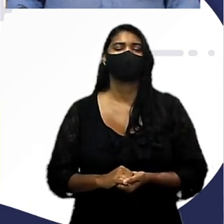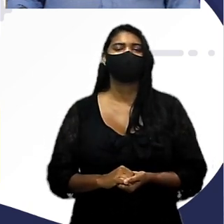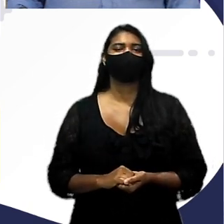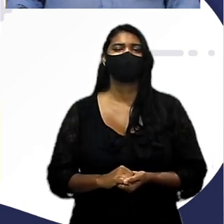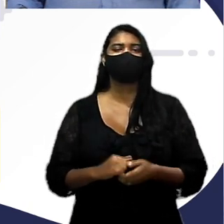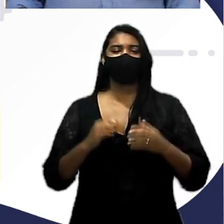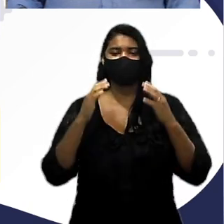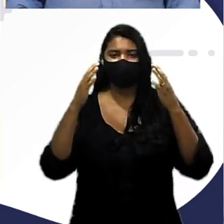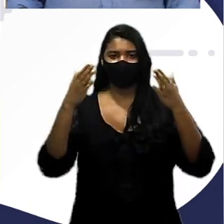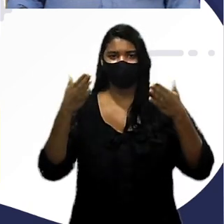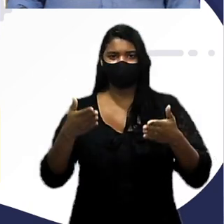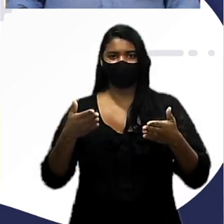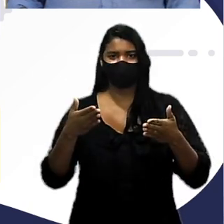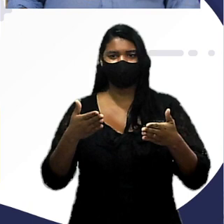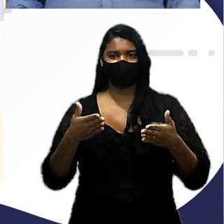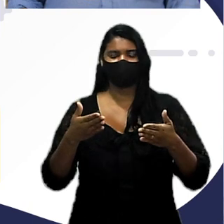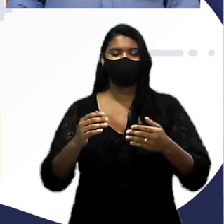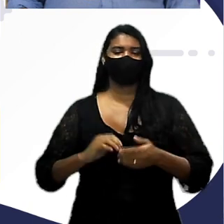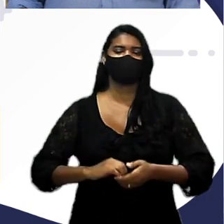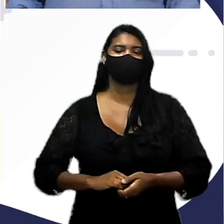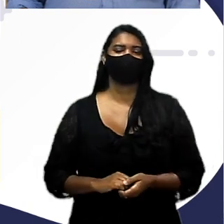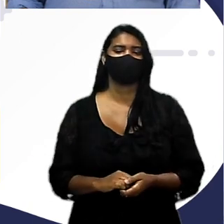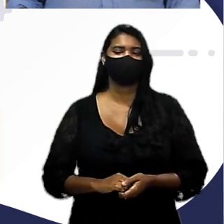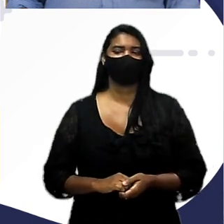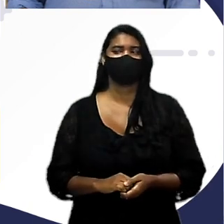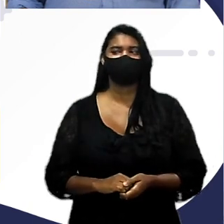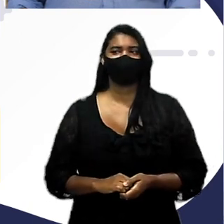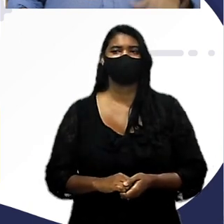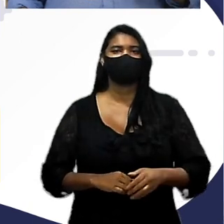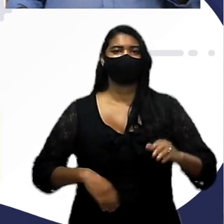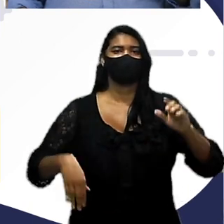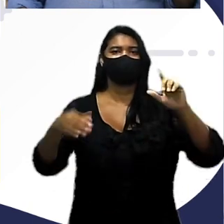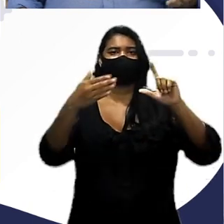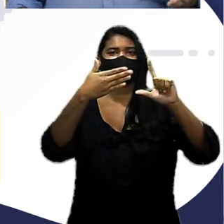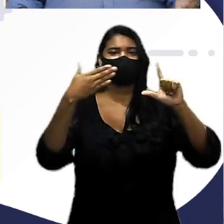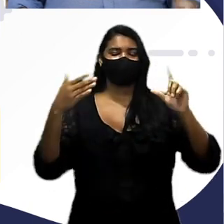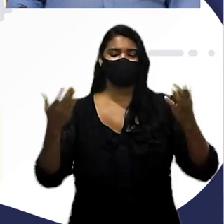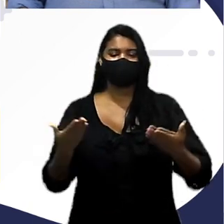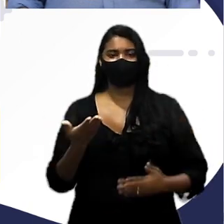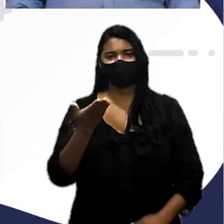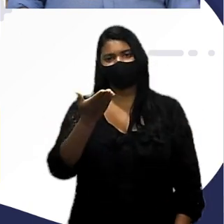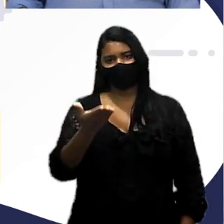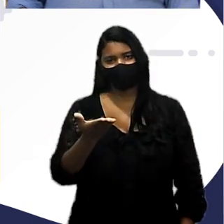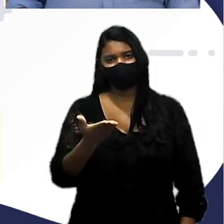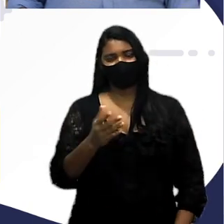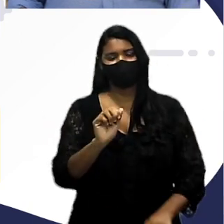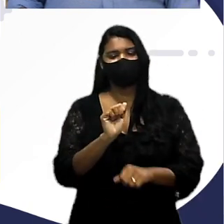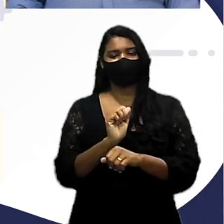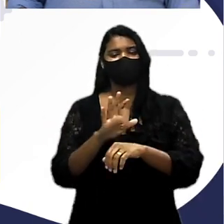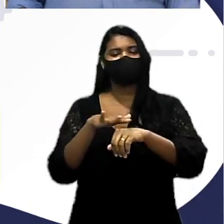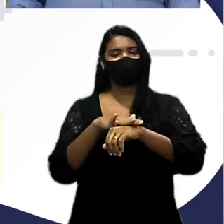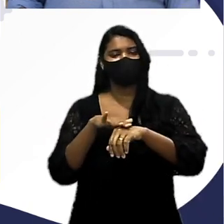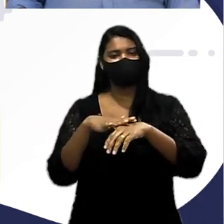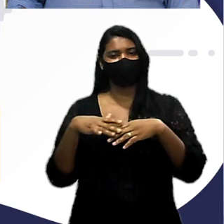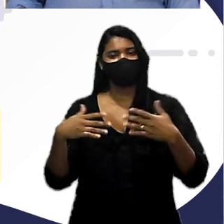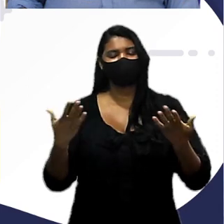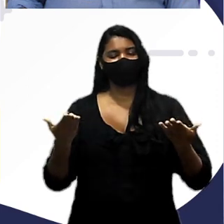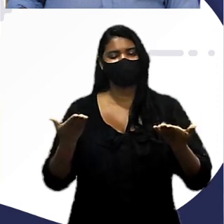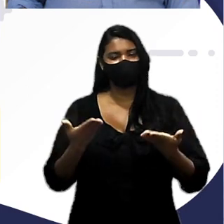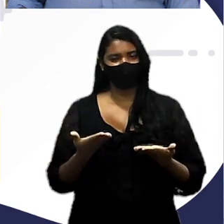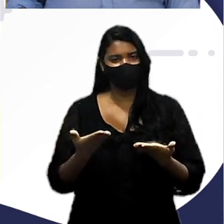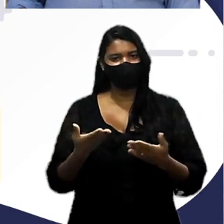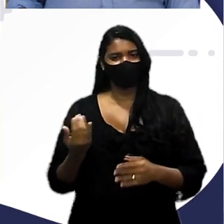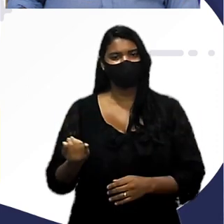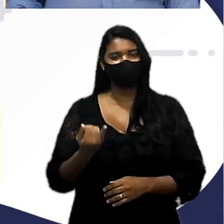atenção aí a alguns slides que a gente está trazendo para vocês e eu espero que a nossa conversa hoje seja